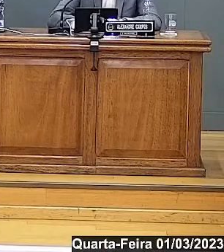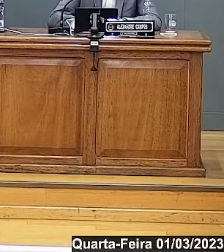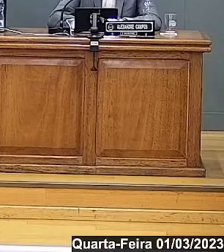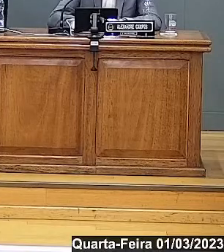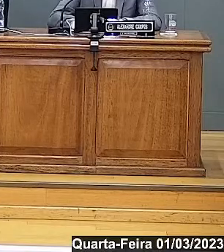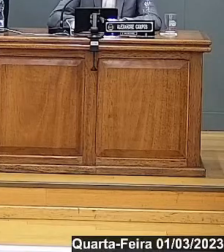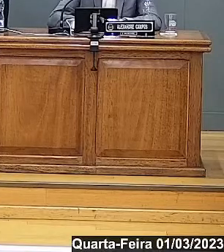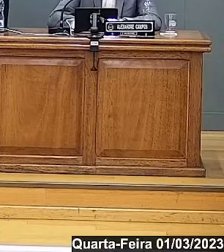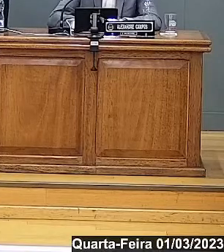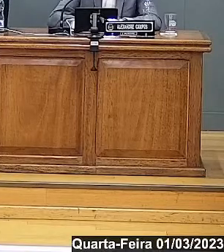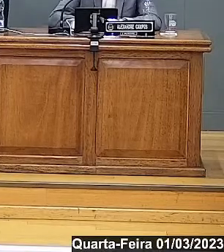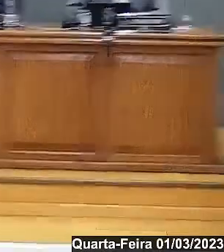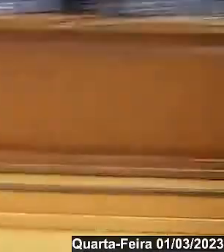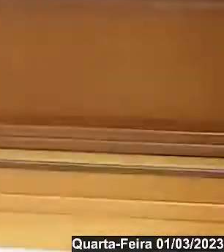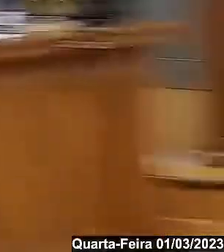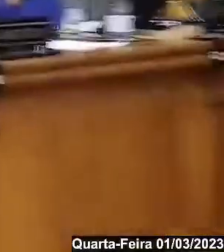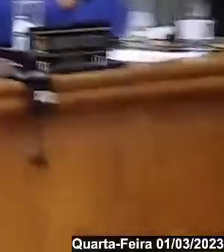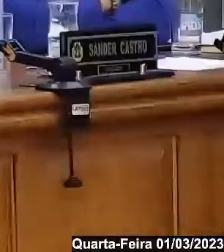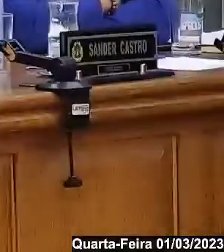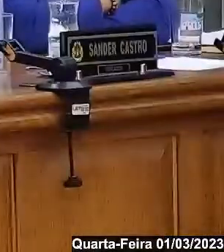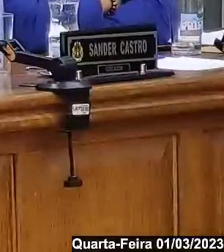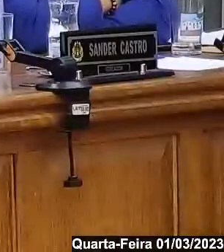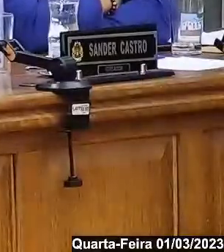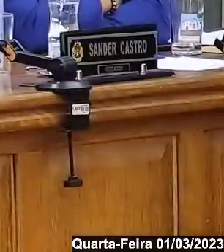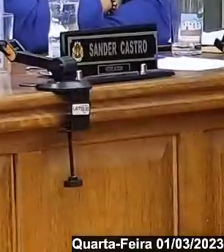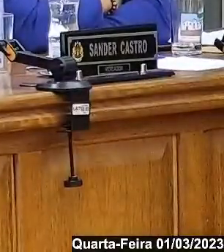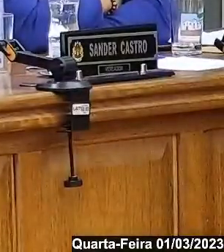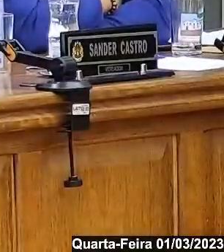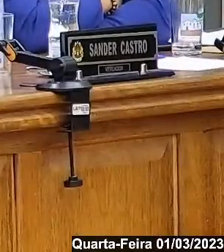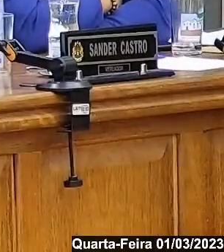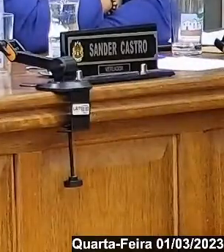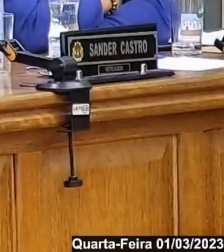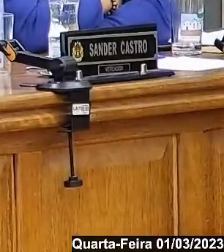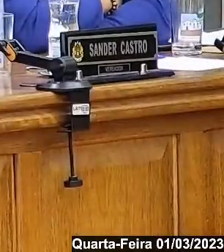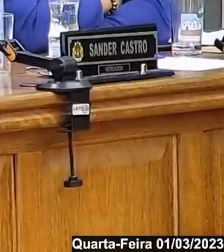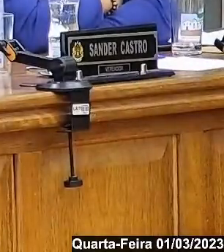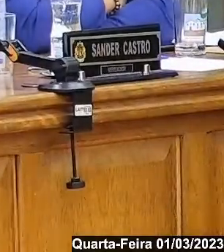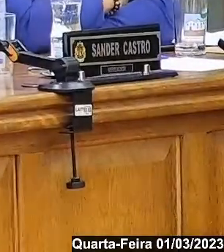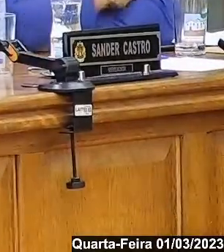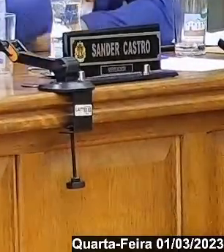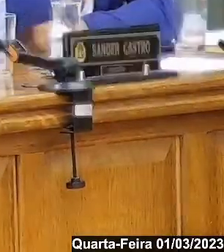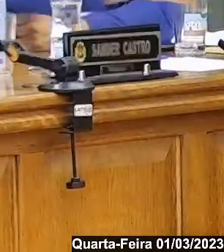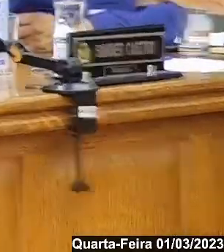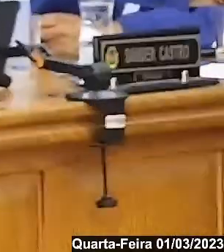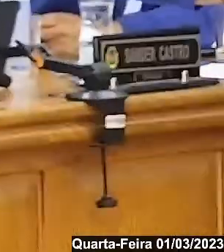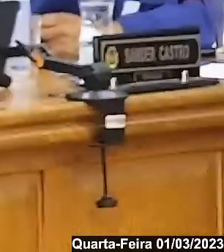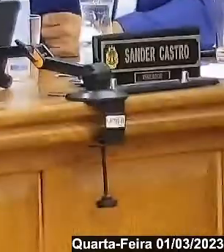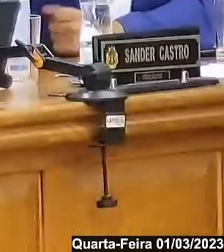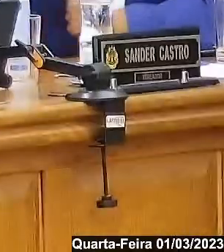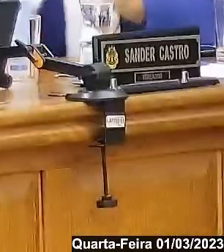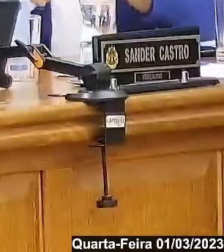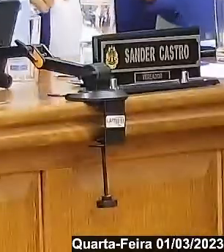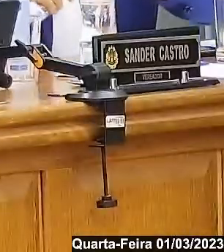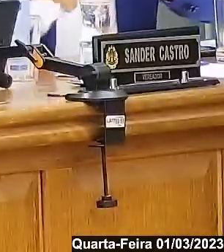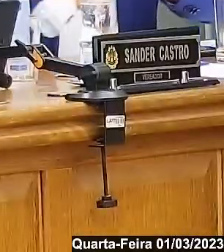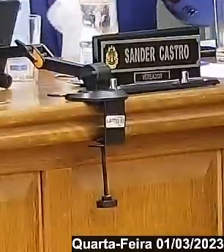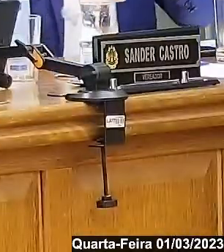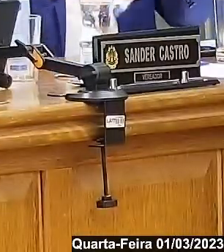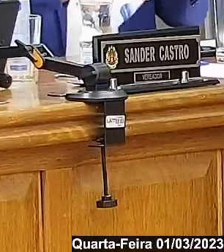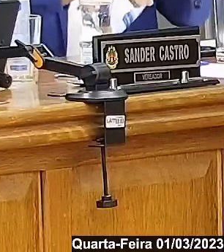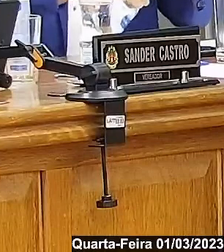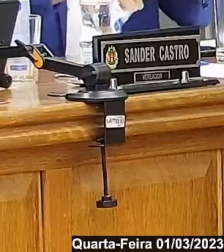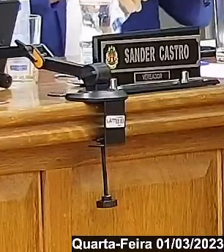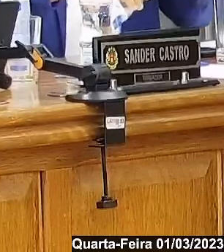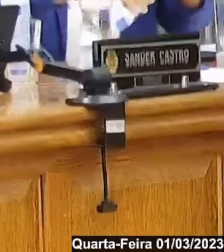aqui. Gostaria de destacar aí que nós tivemos na última semana, né, a regulamentação fundiária lá do Jardim